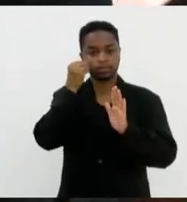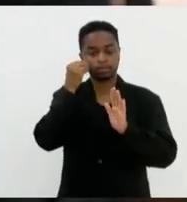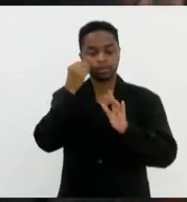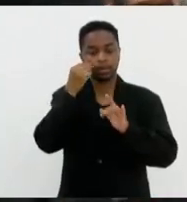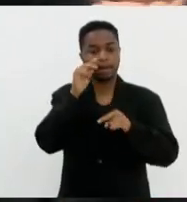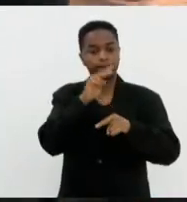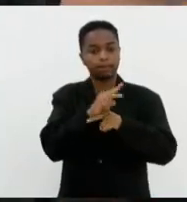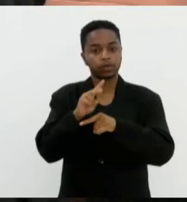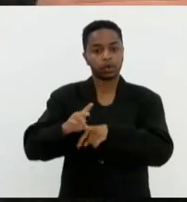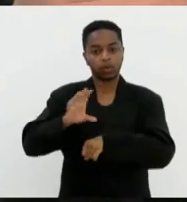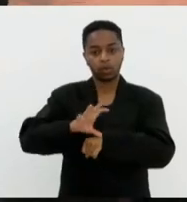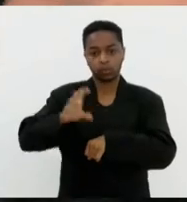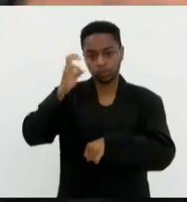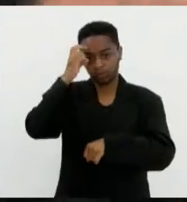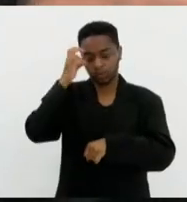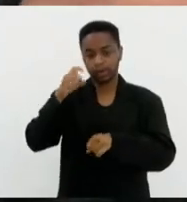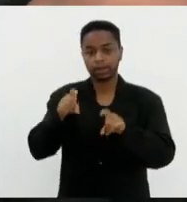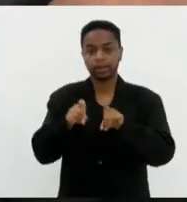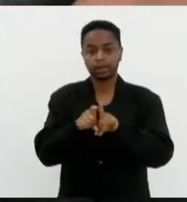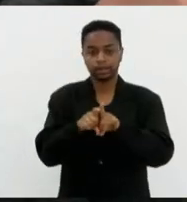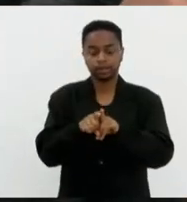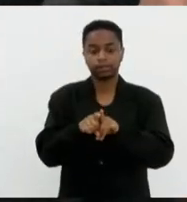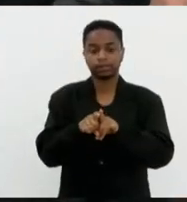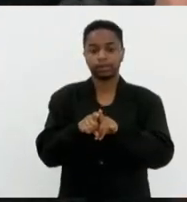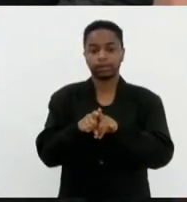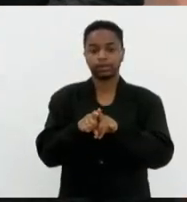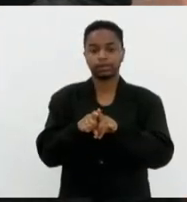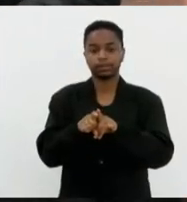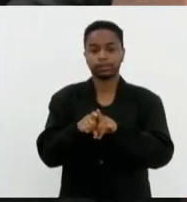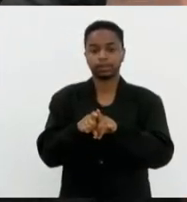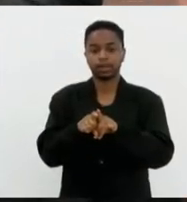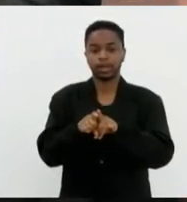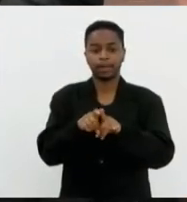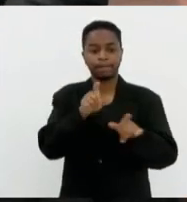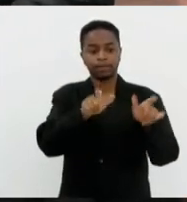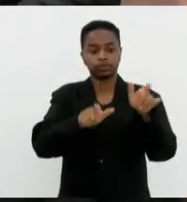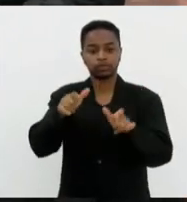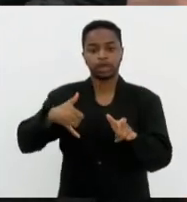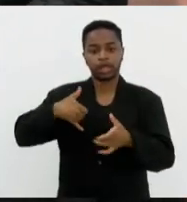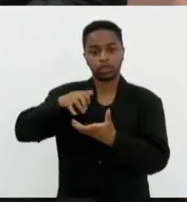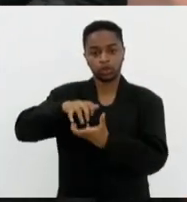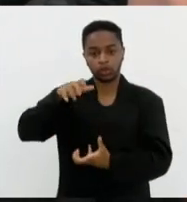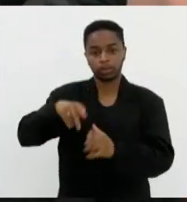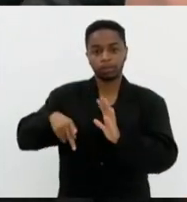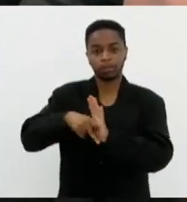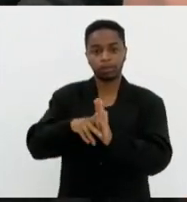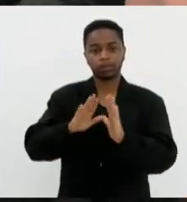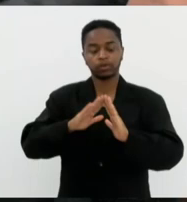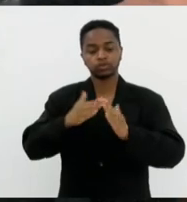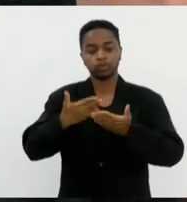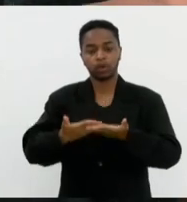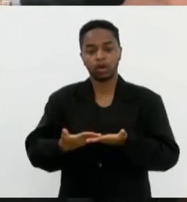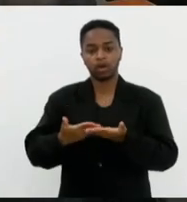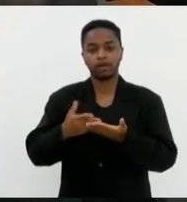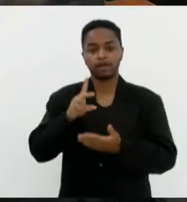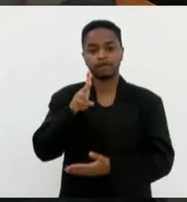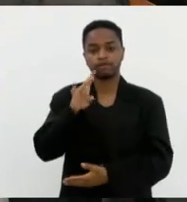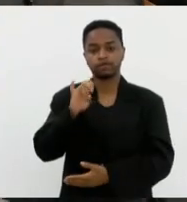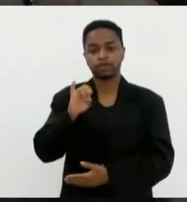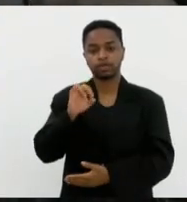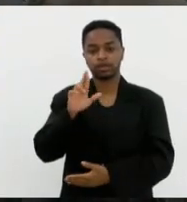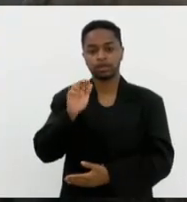cultural e a Galeria da Velha Guarda, exatamente da Viradouro. Eles têm